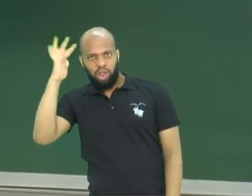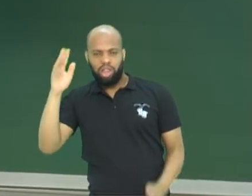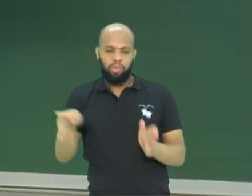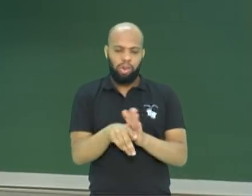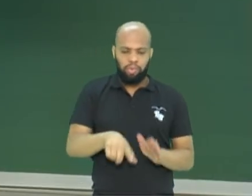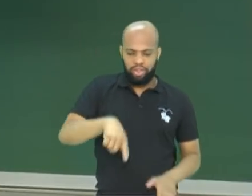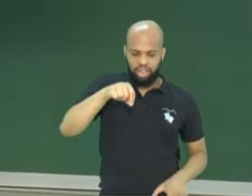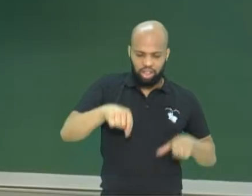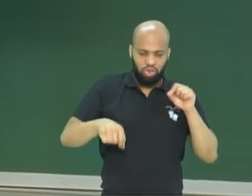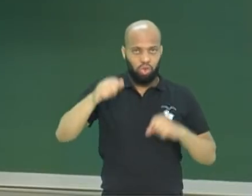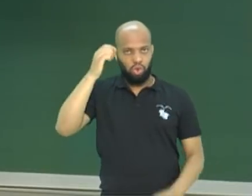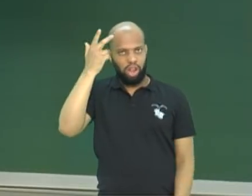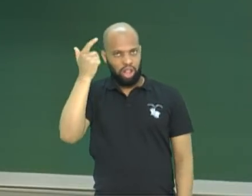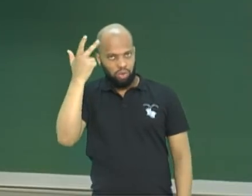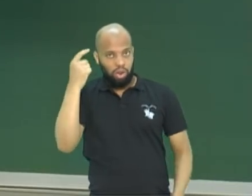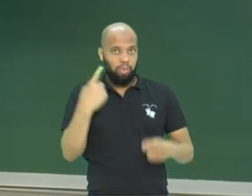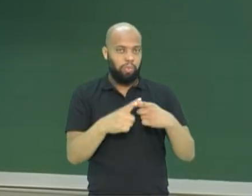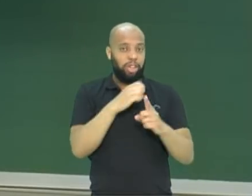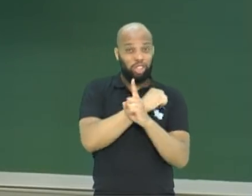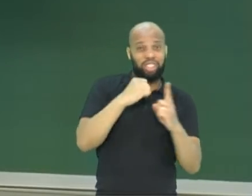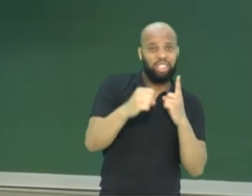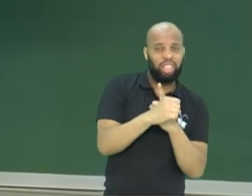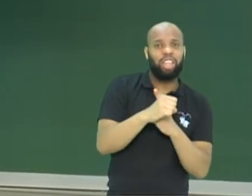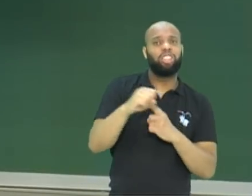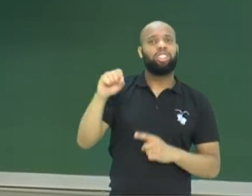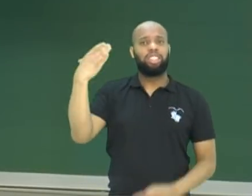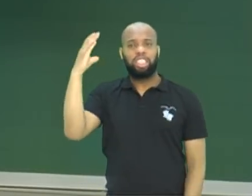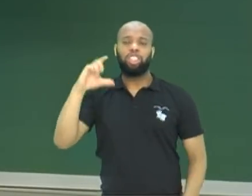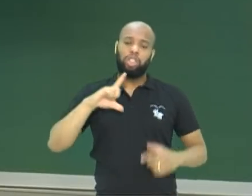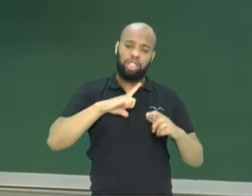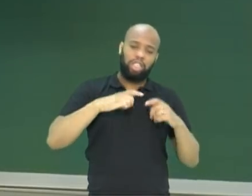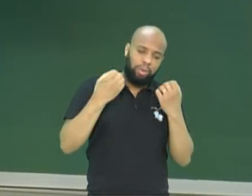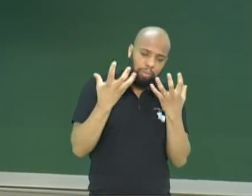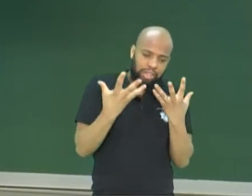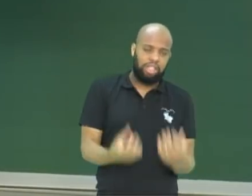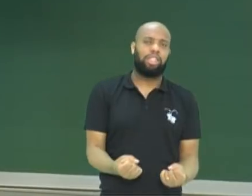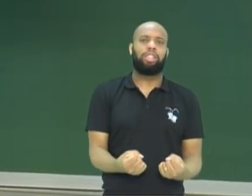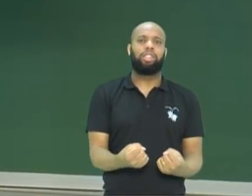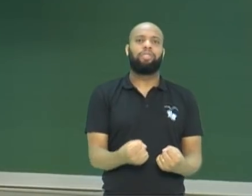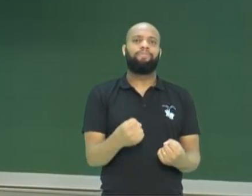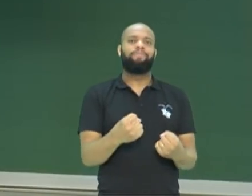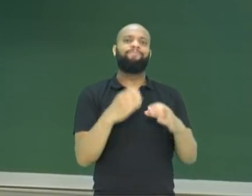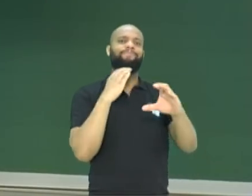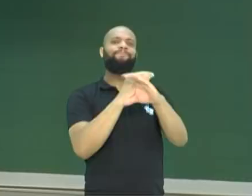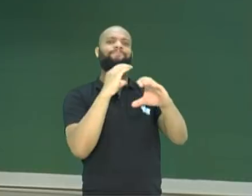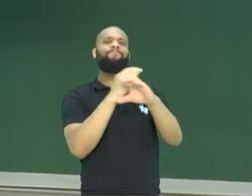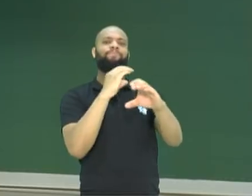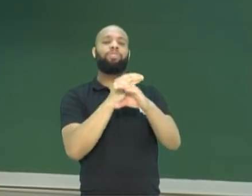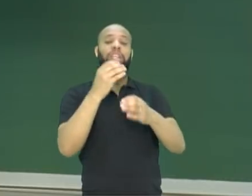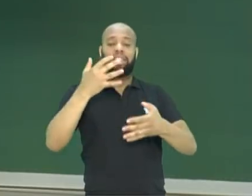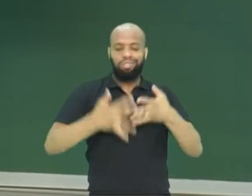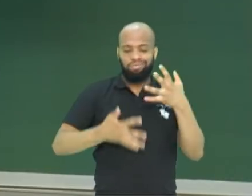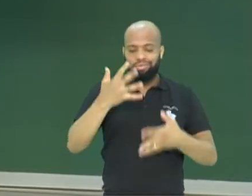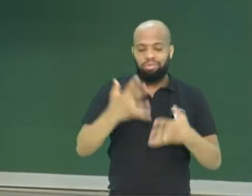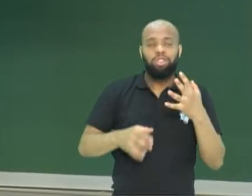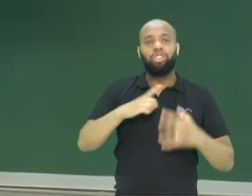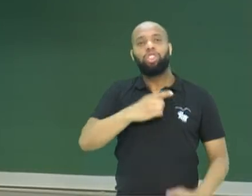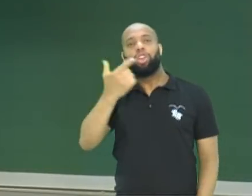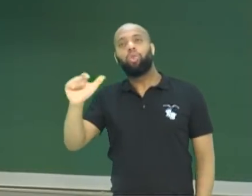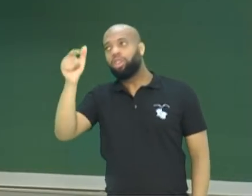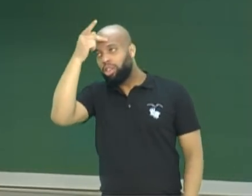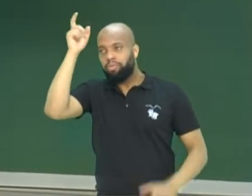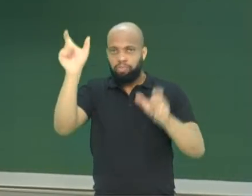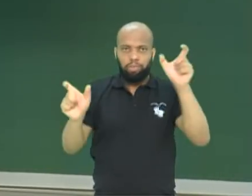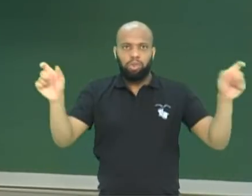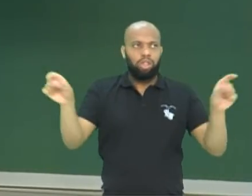sociedade aceitasse, principalmente a sociedade científica. A falta de comunicação atrapalhou ele bastante, porque existiam outros